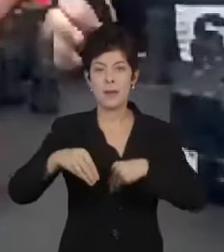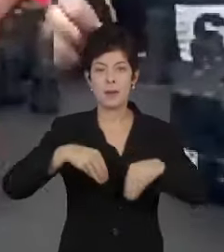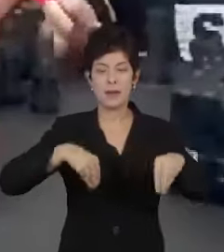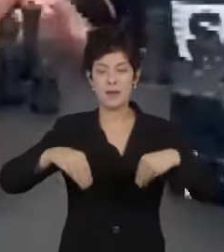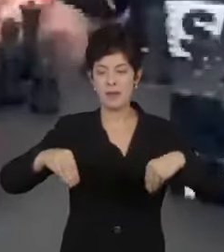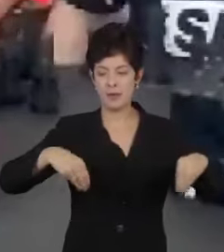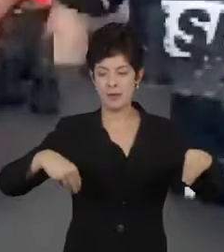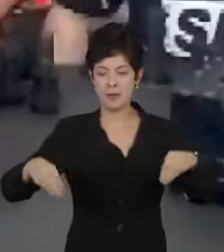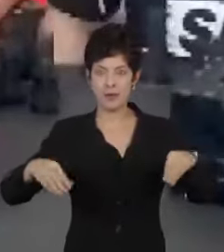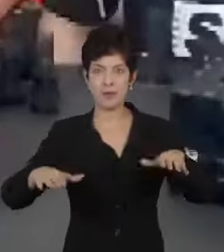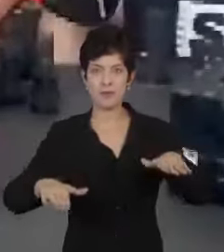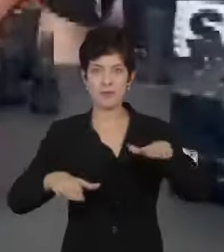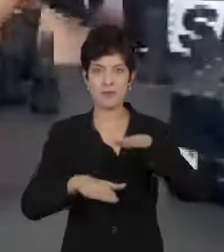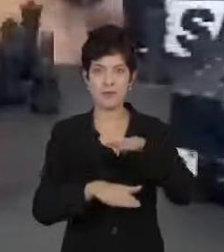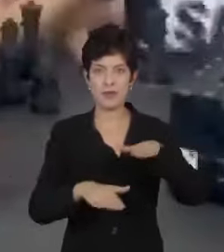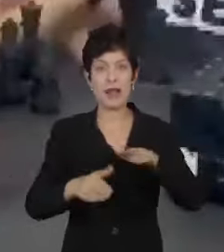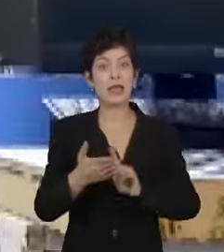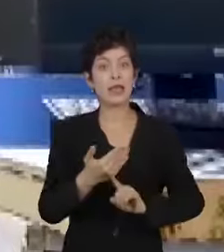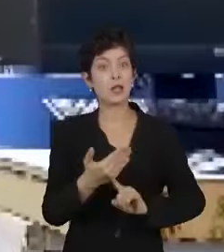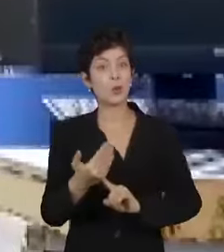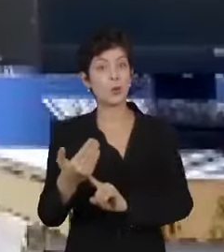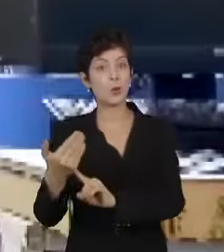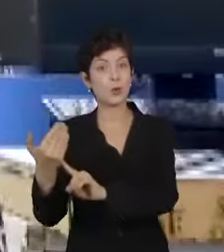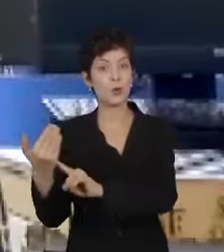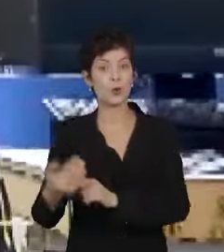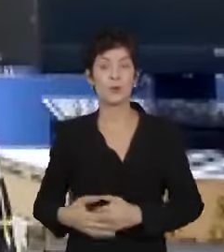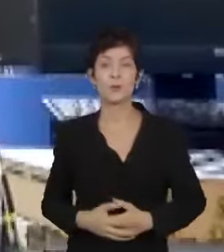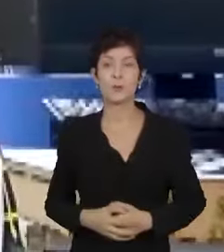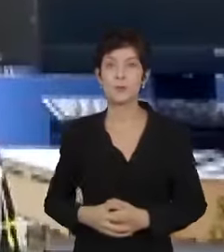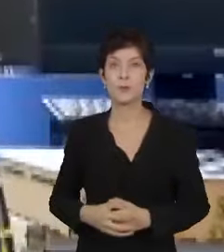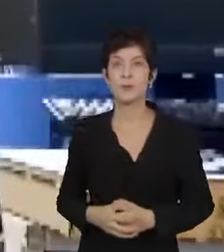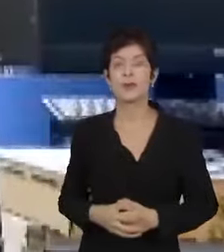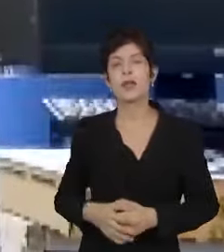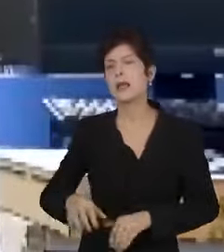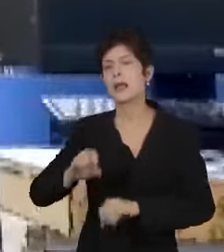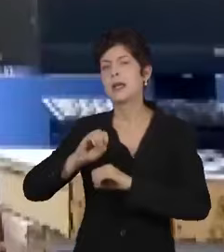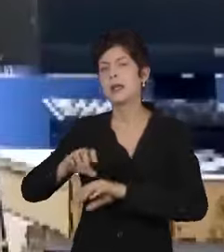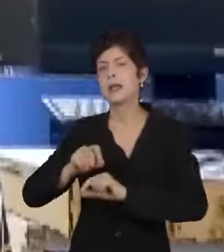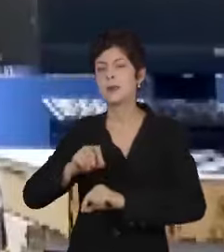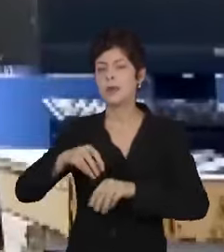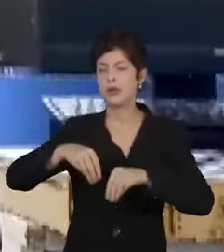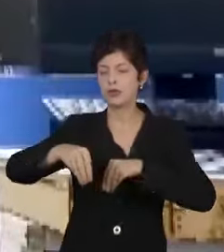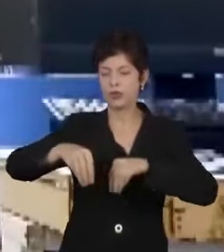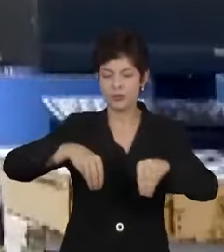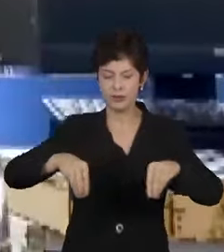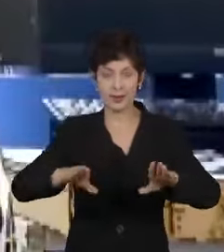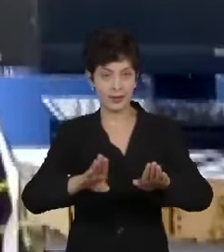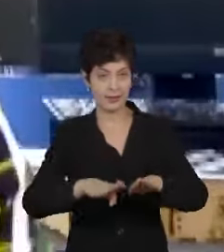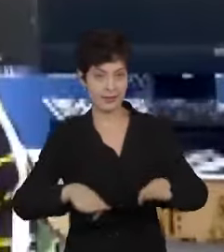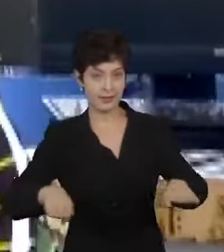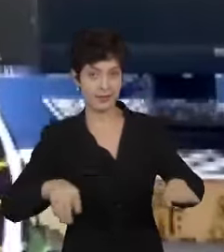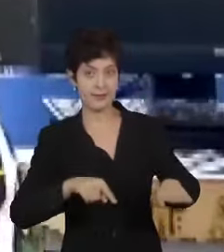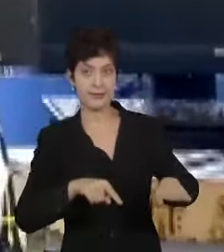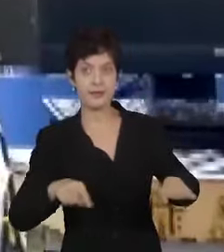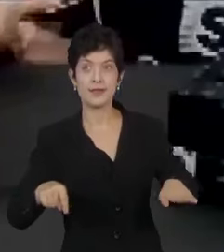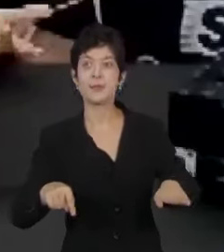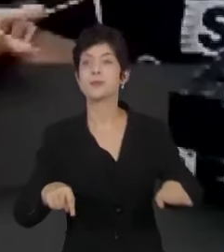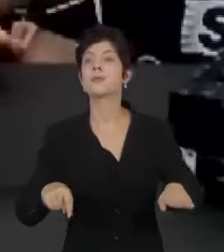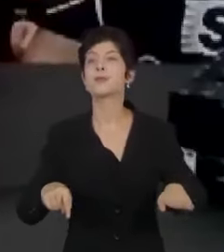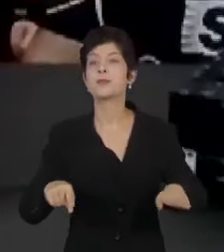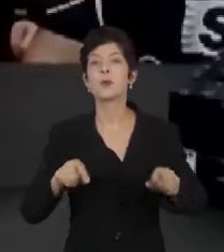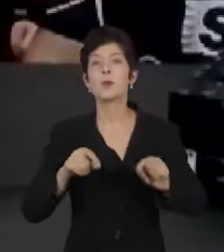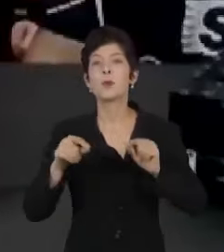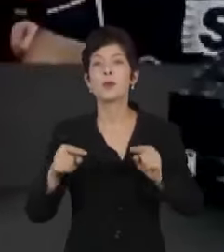um tabuleiro de xadrez tecnológico. Ele ensina xadrez para as crianças a partir